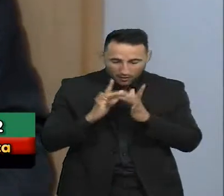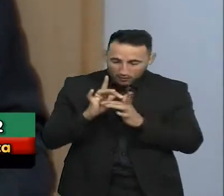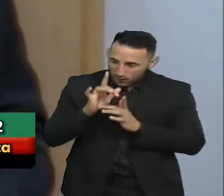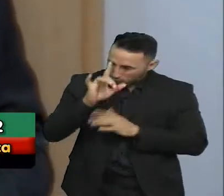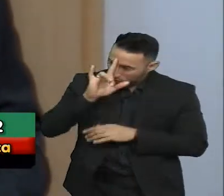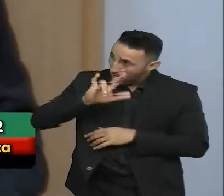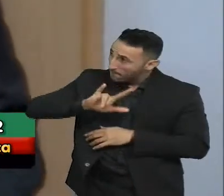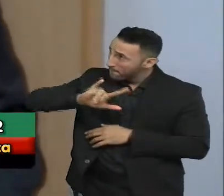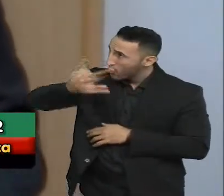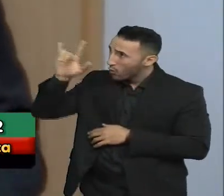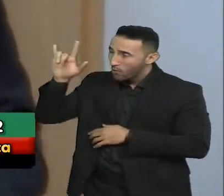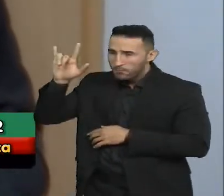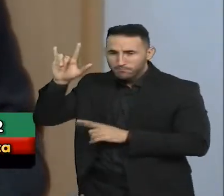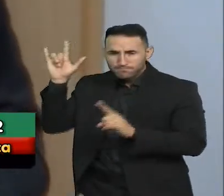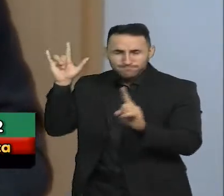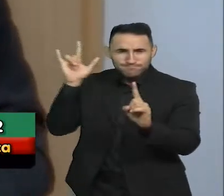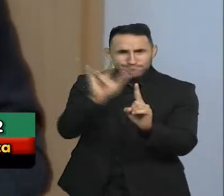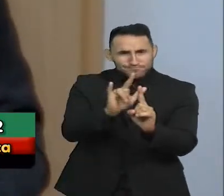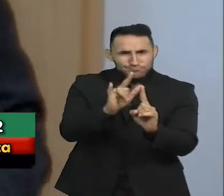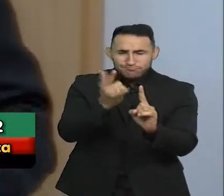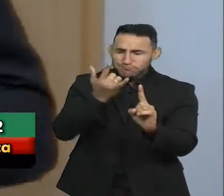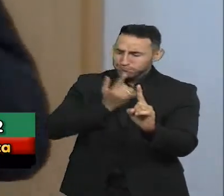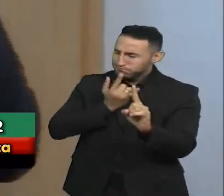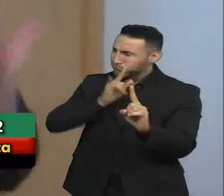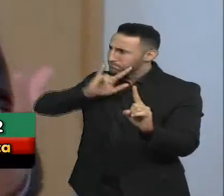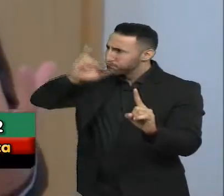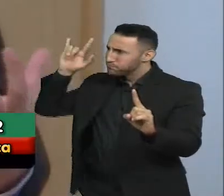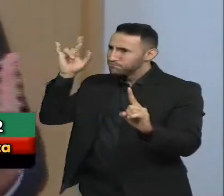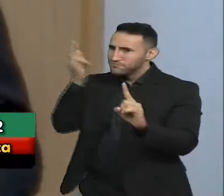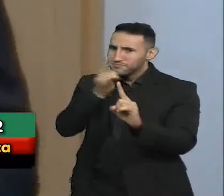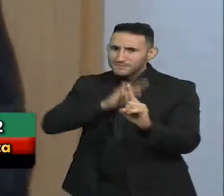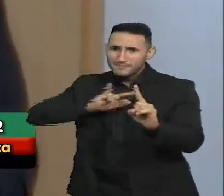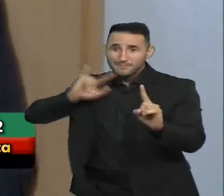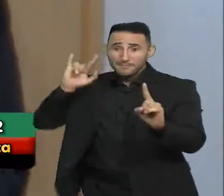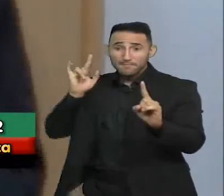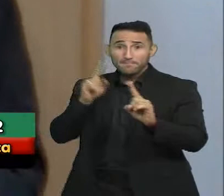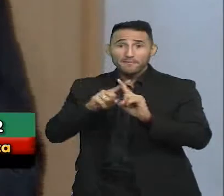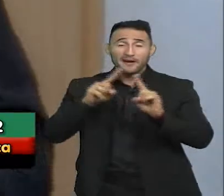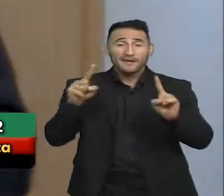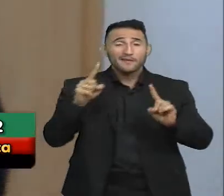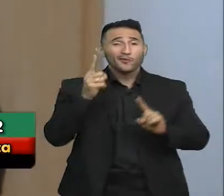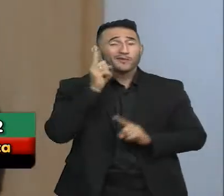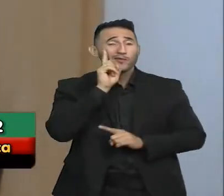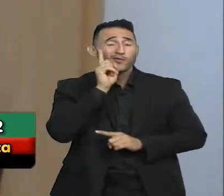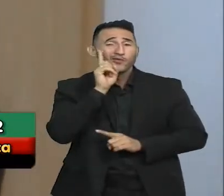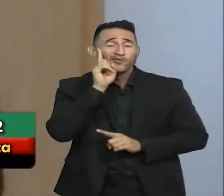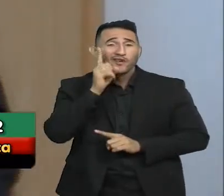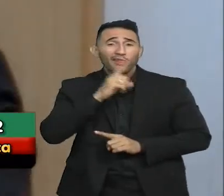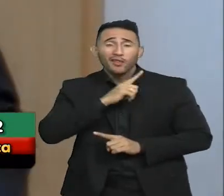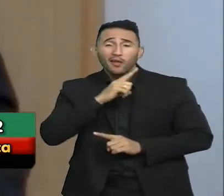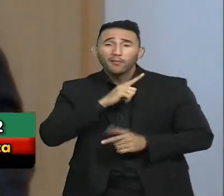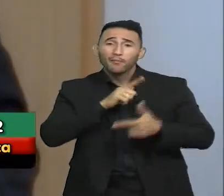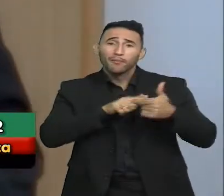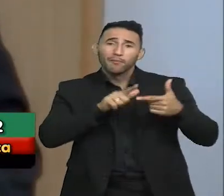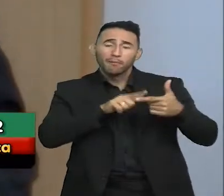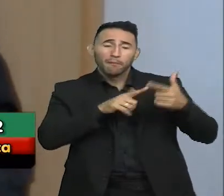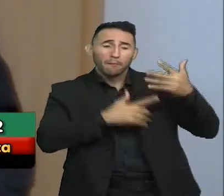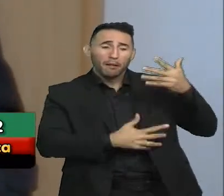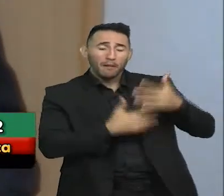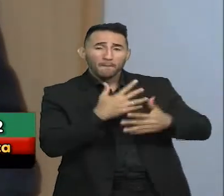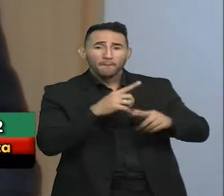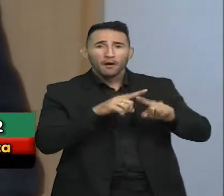próximo como a mim mesmo, como a si mesmo, né? Mas aí eu tenho as minhas paixões, eu tenho o dia a dia. Esse é o conflito, mas eu